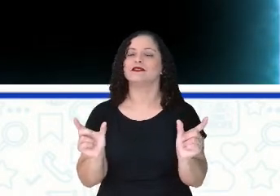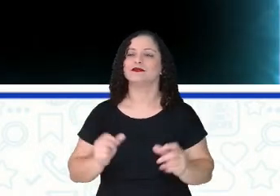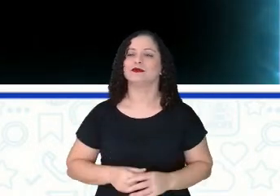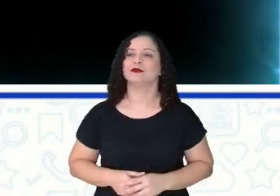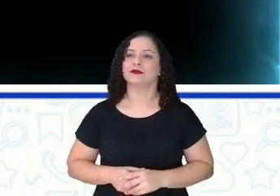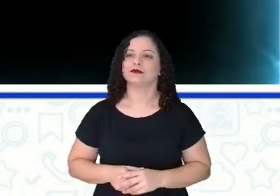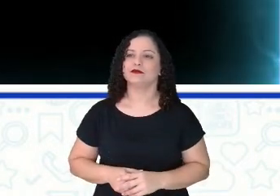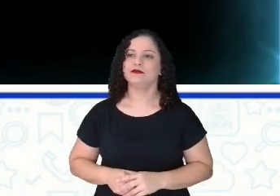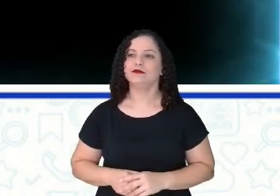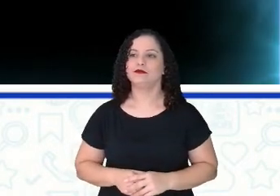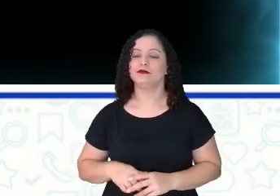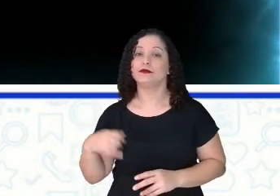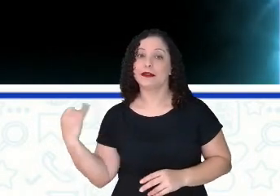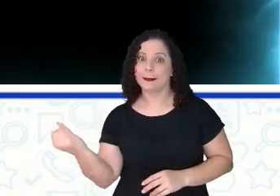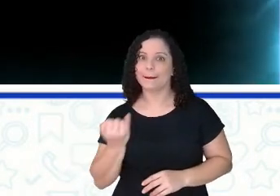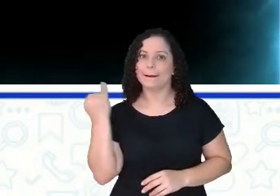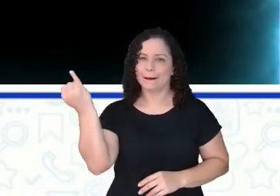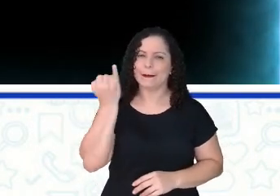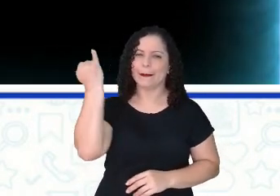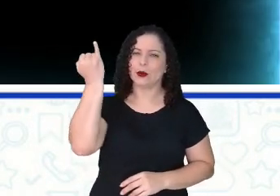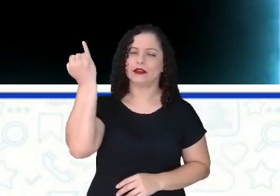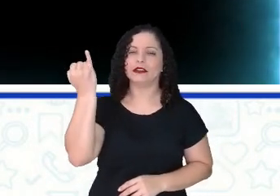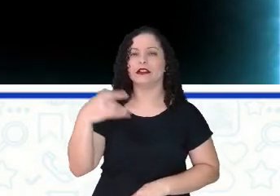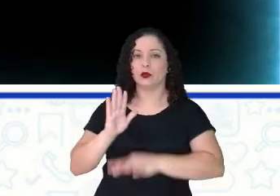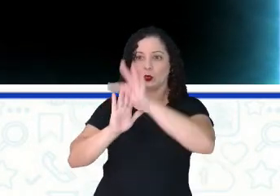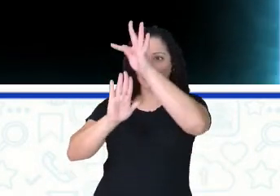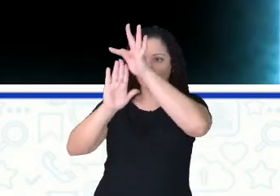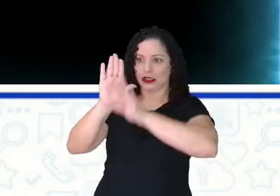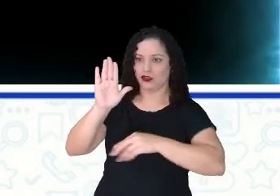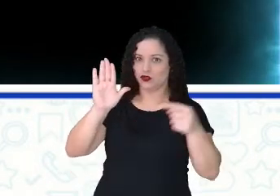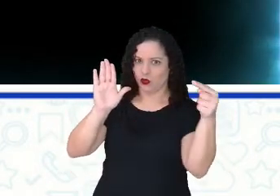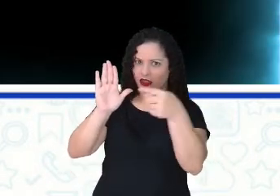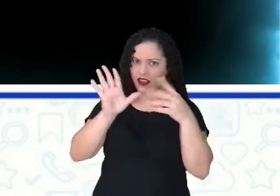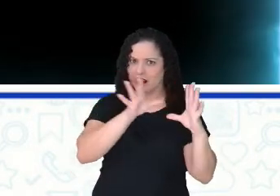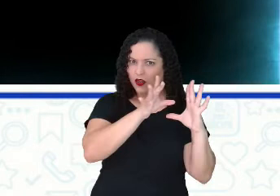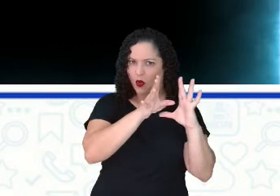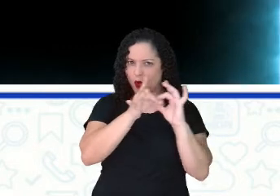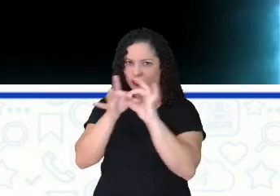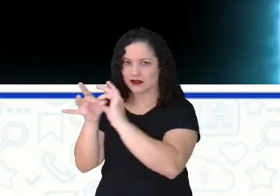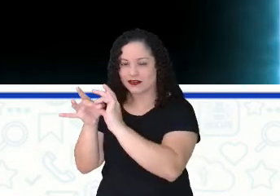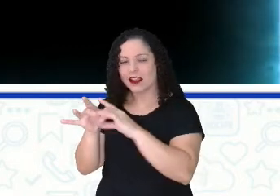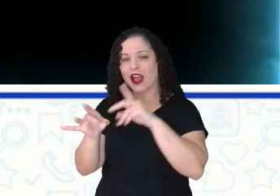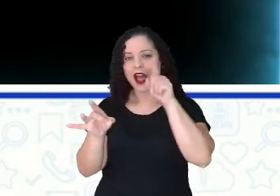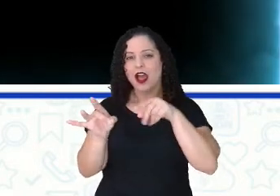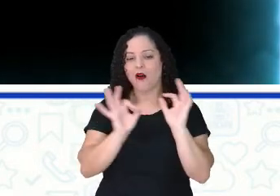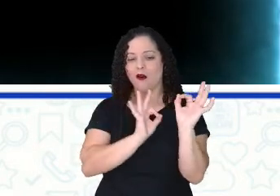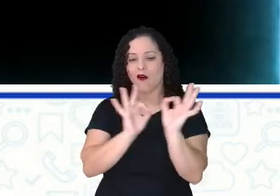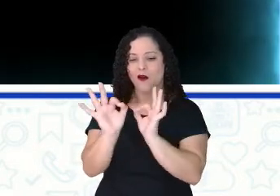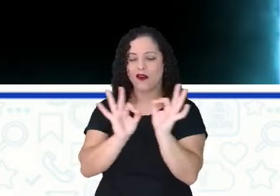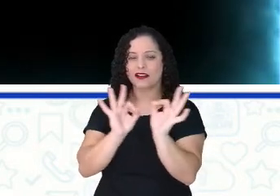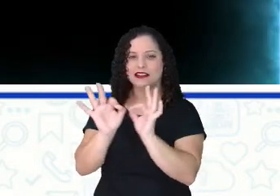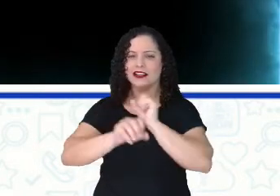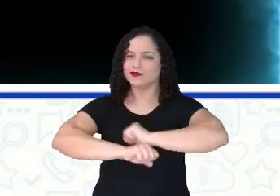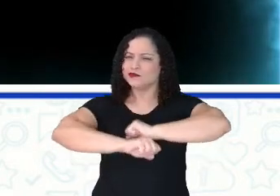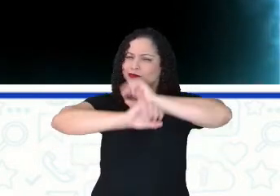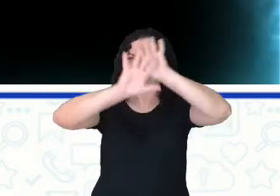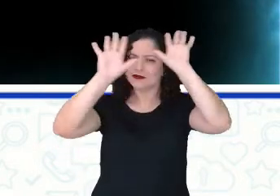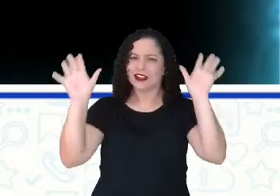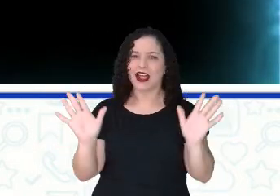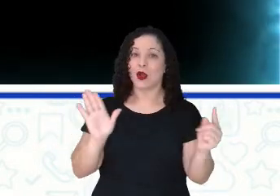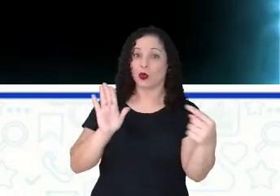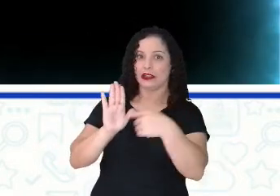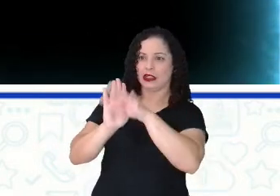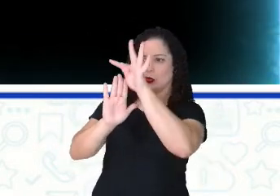lembrar que um texto com coesão textual é aquele que está organizado de forma lógica, tudo nele